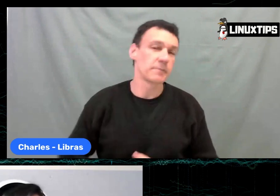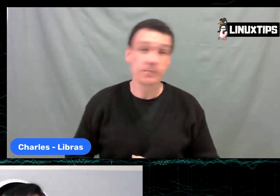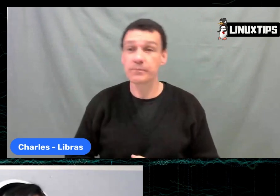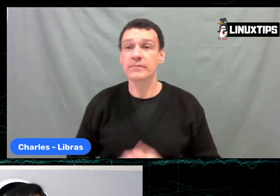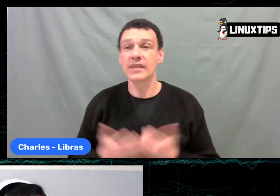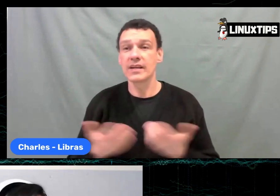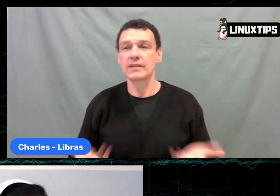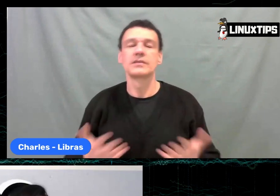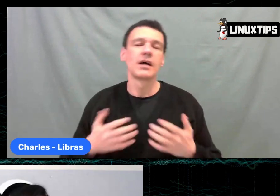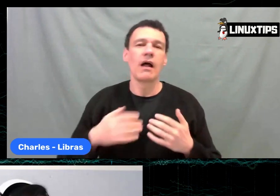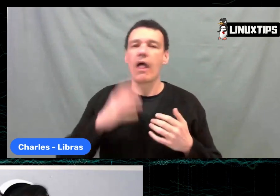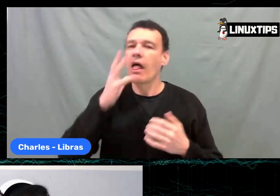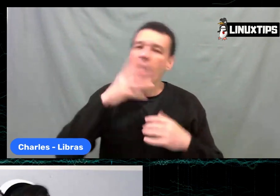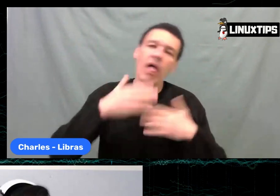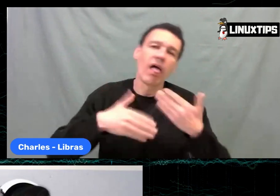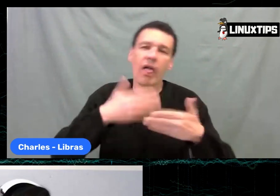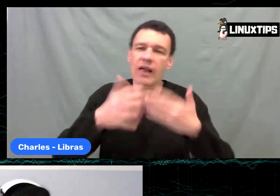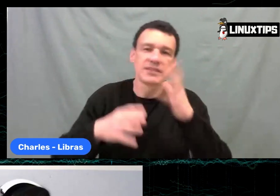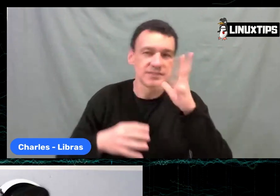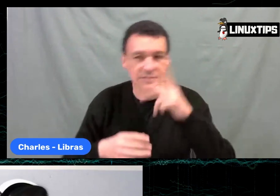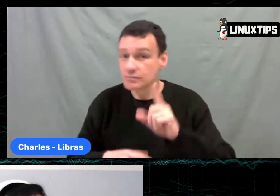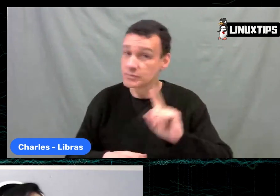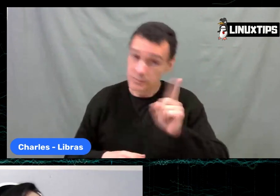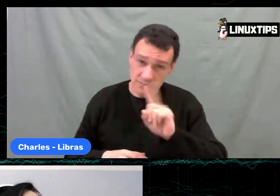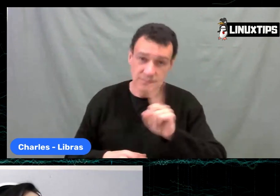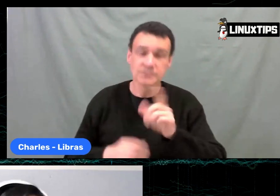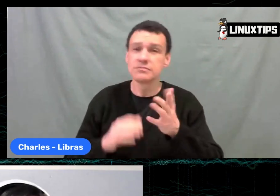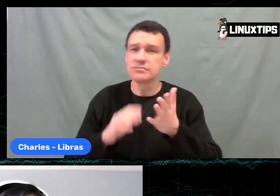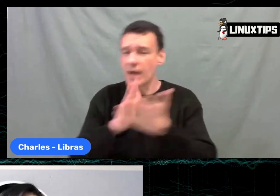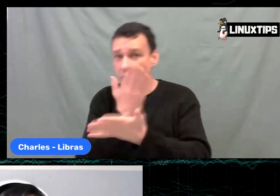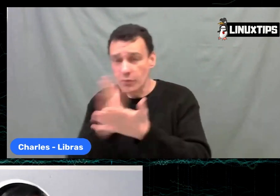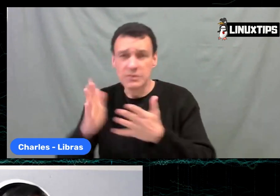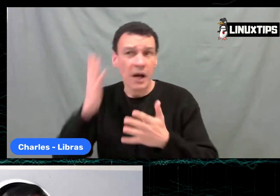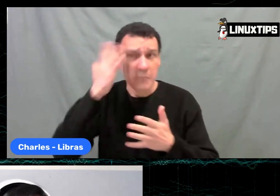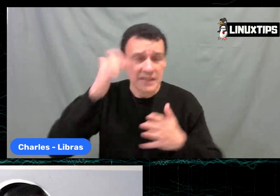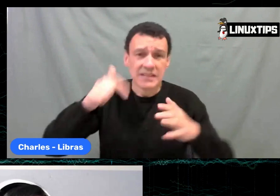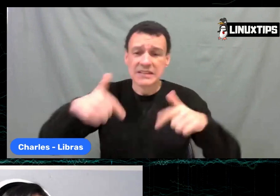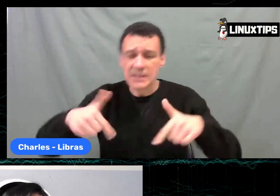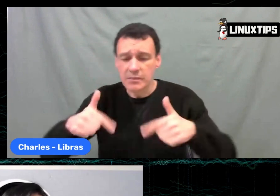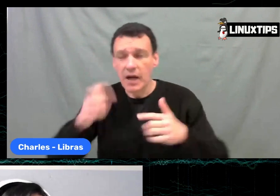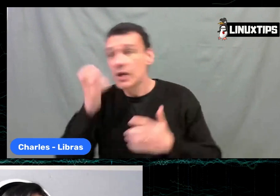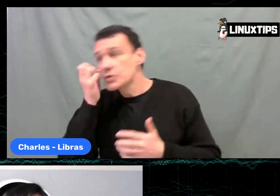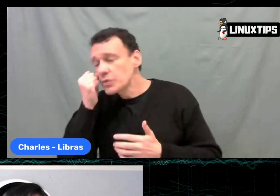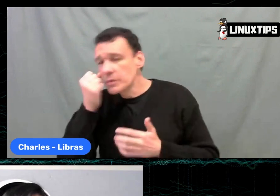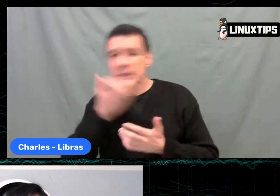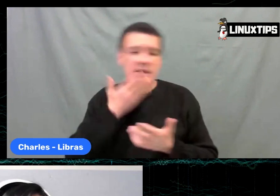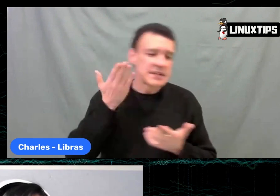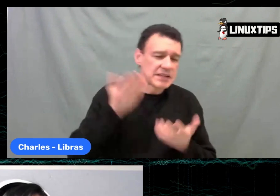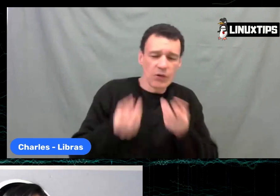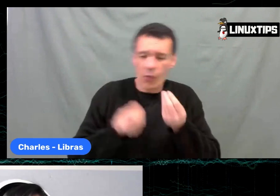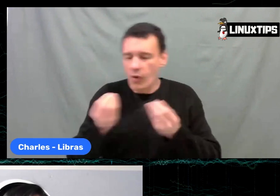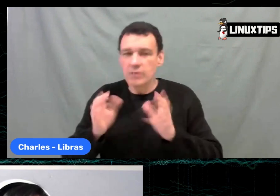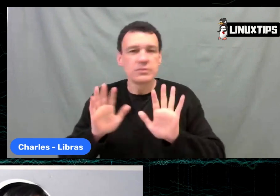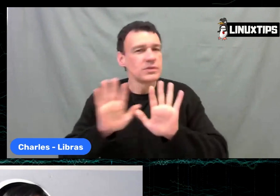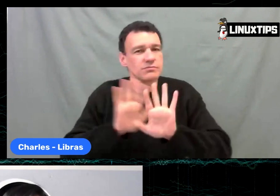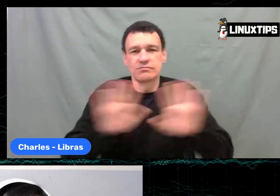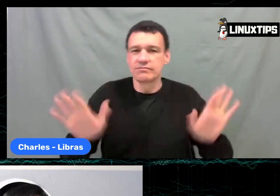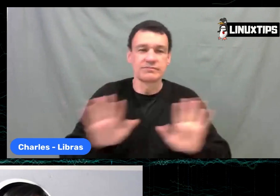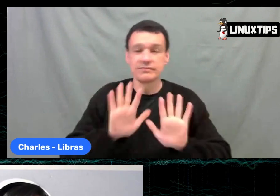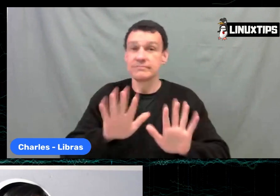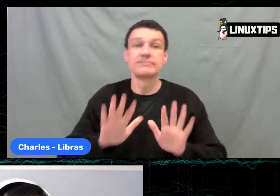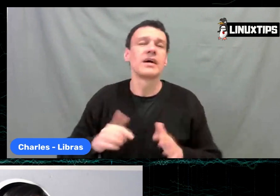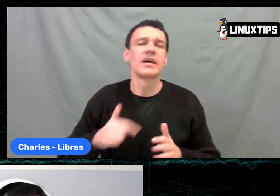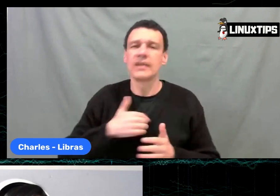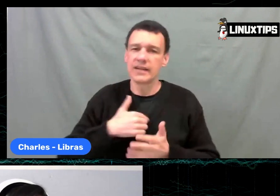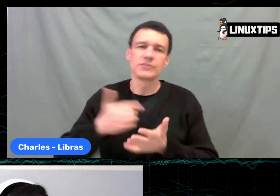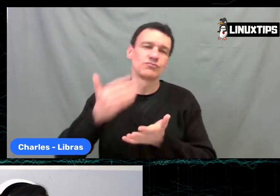aí para ti tá sendo um puta no esforço, tem o trampo daqui a pouco, dormir e tudo mais. A loucura de sempre. Já vou pegar, já vou liberar. Primeiro,